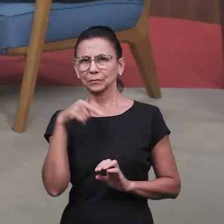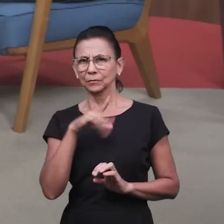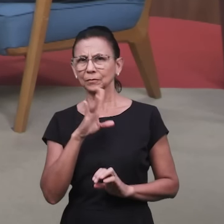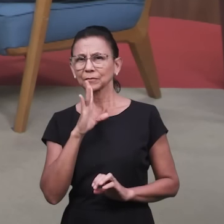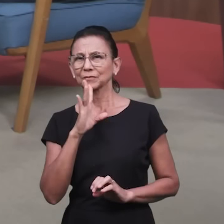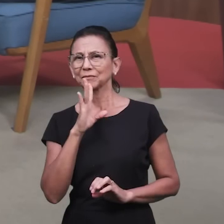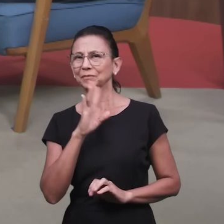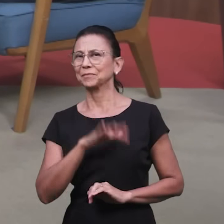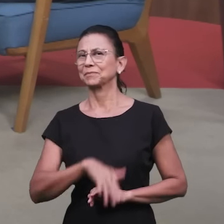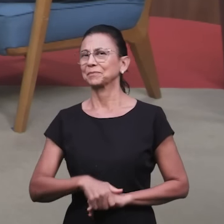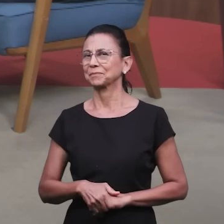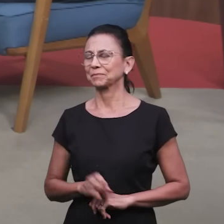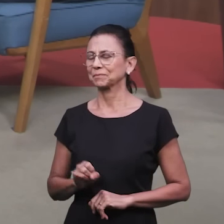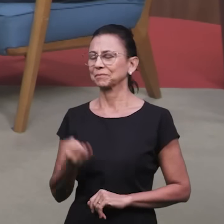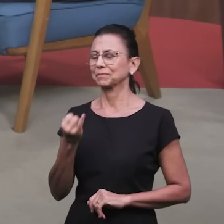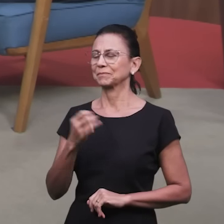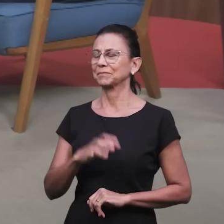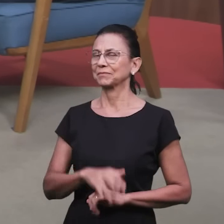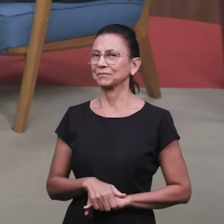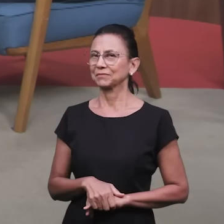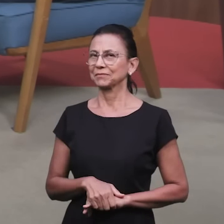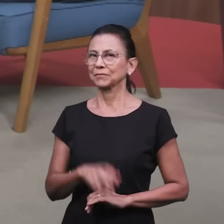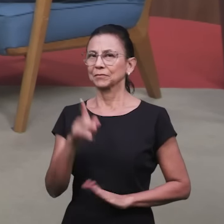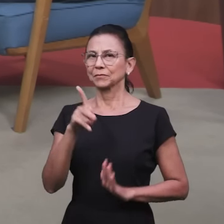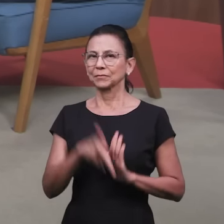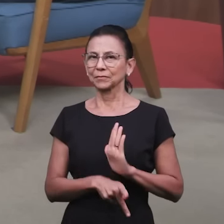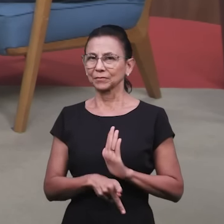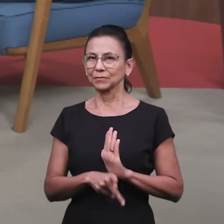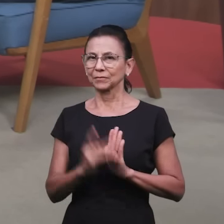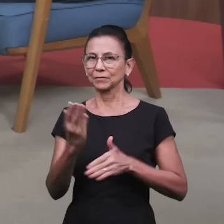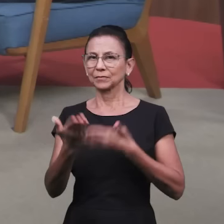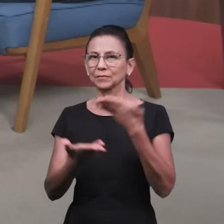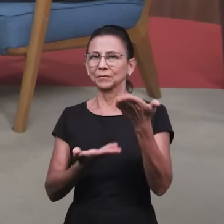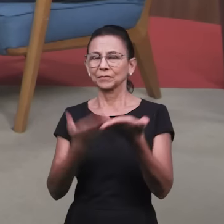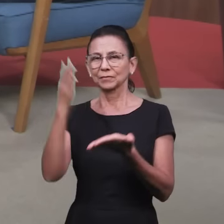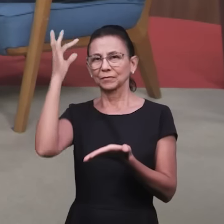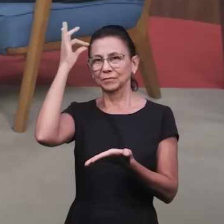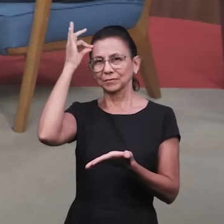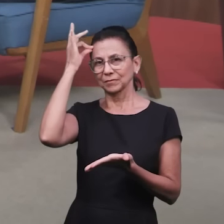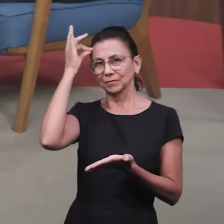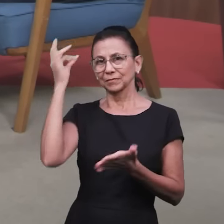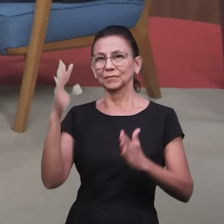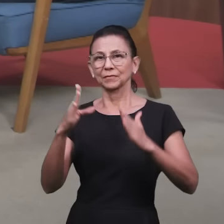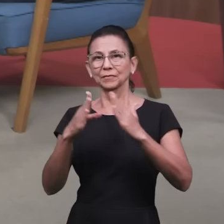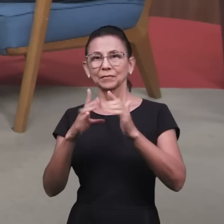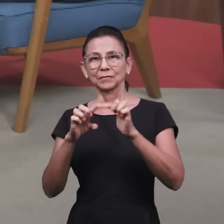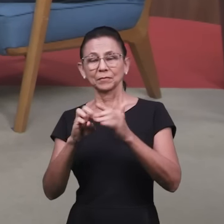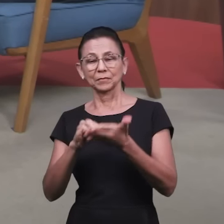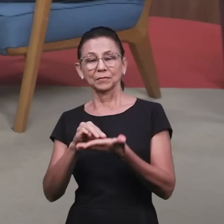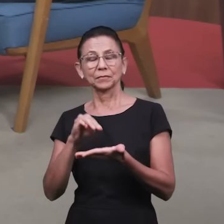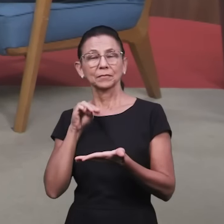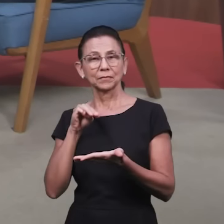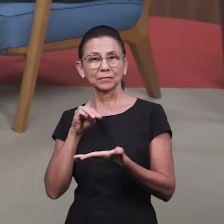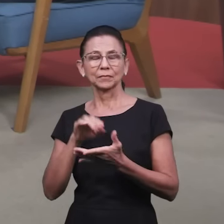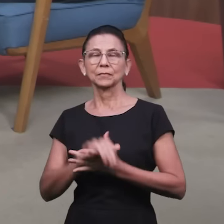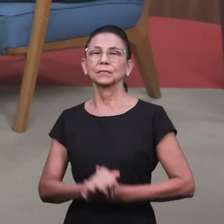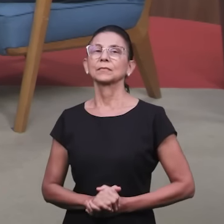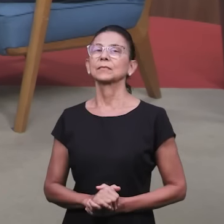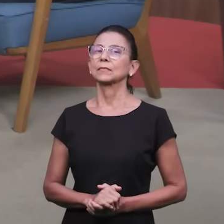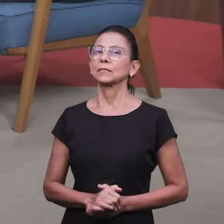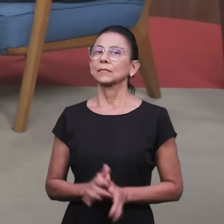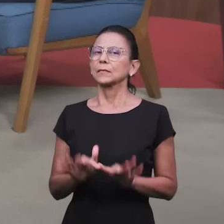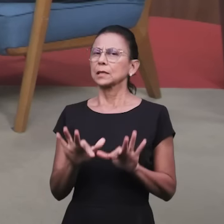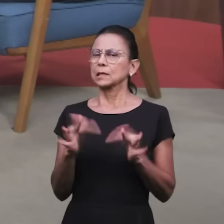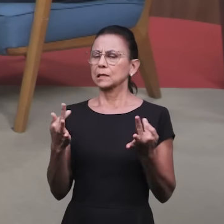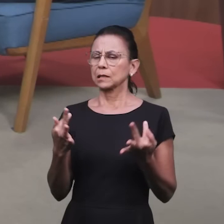se beneficiar desse projeto. Ele se chama Projeto de Assistência Espiritual da Igreja Cristã Maranata. E você vai ver agora como